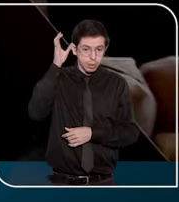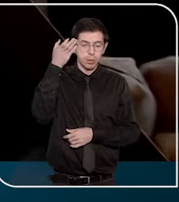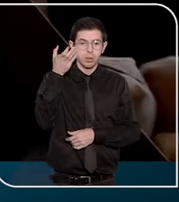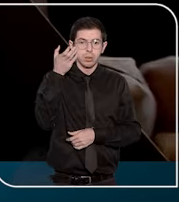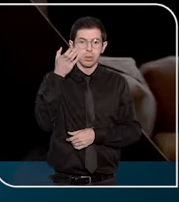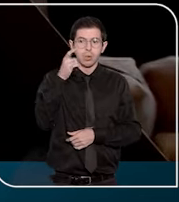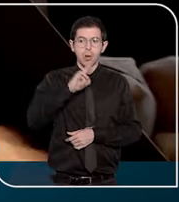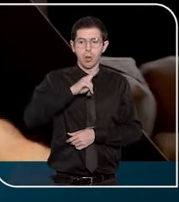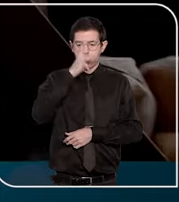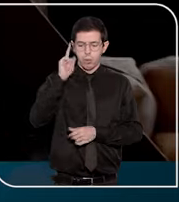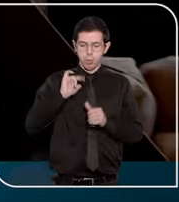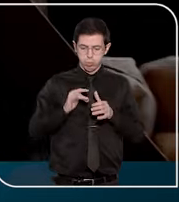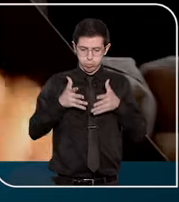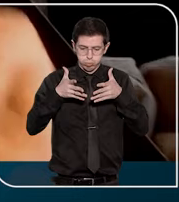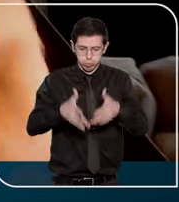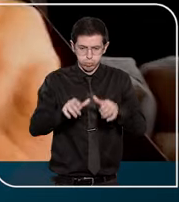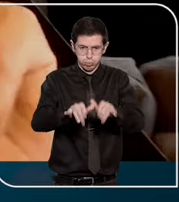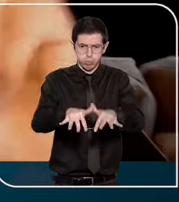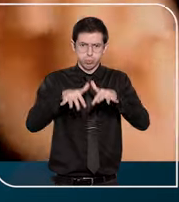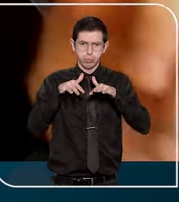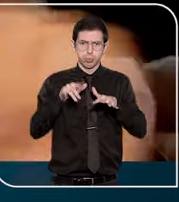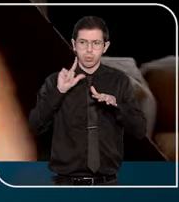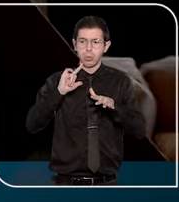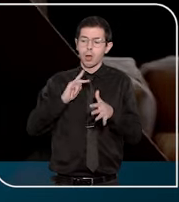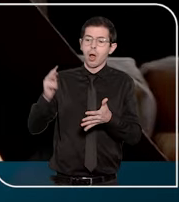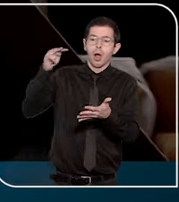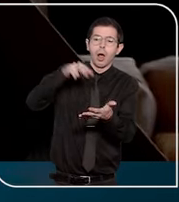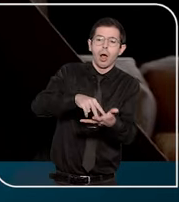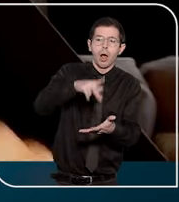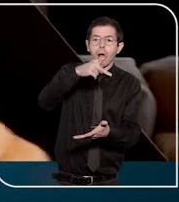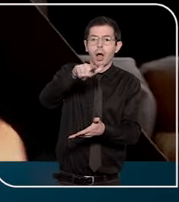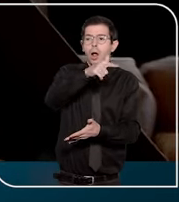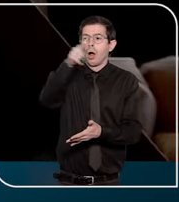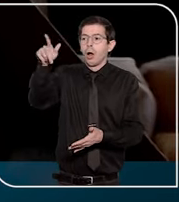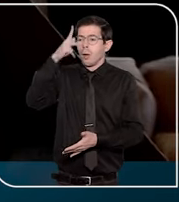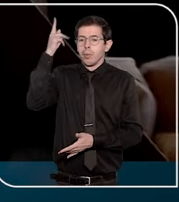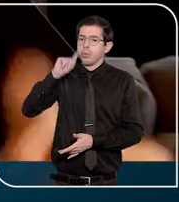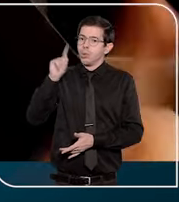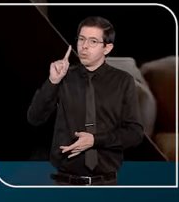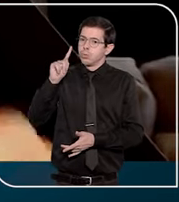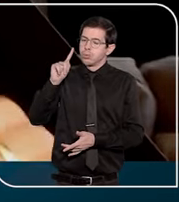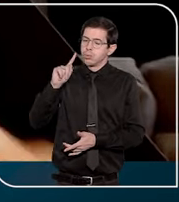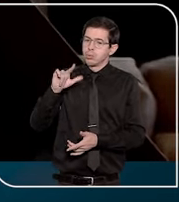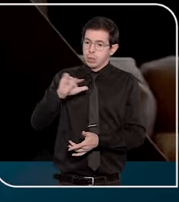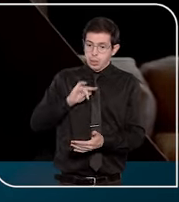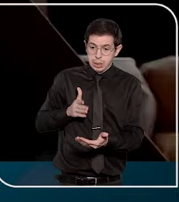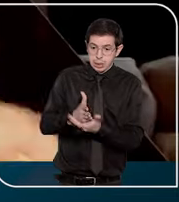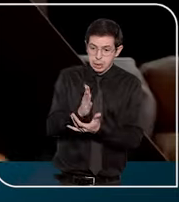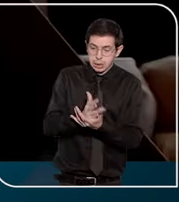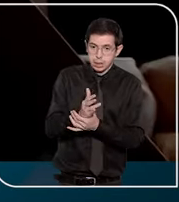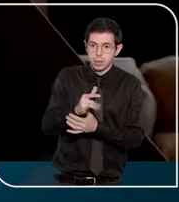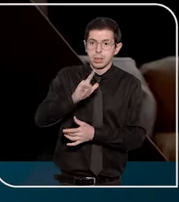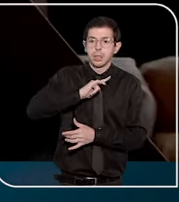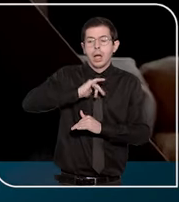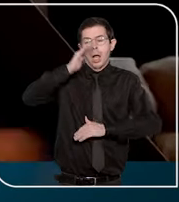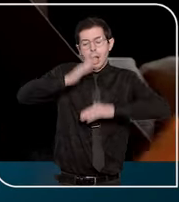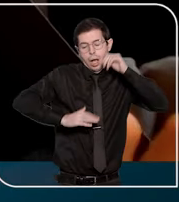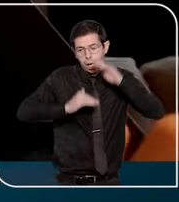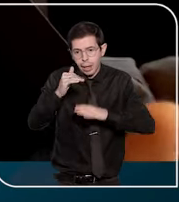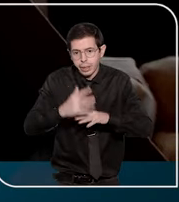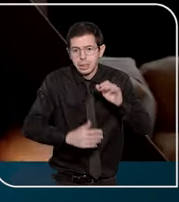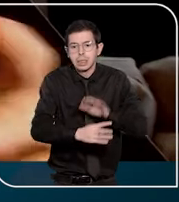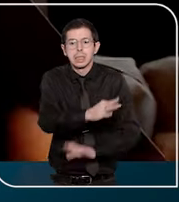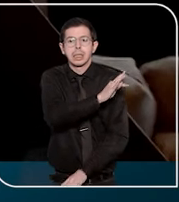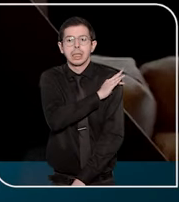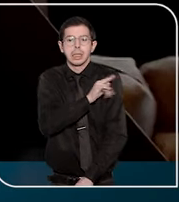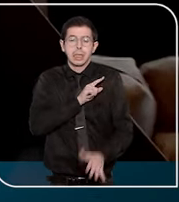Poder Judiciário não são eleitos pelo povo, como os membros dos demais poderes. E além da capacidade técnica que é aferida por